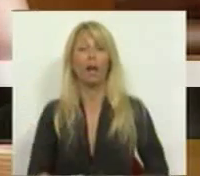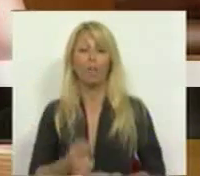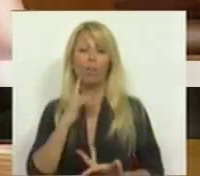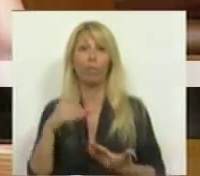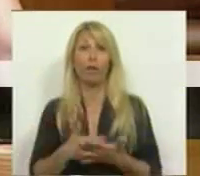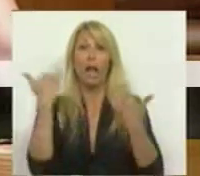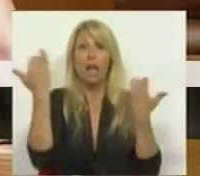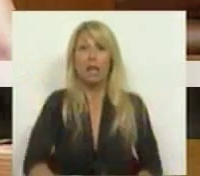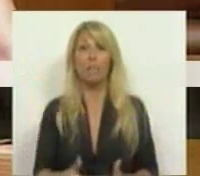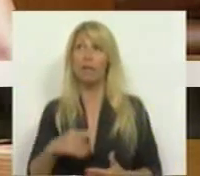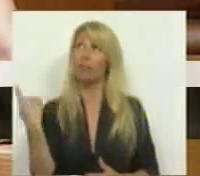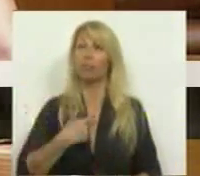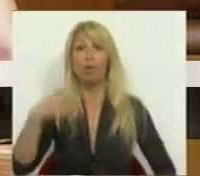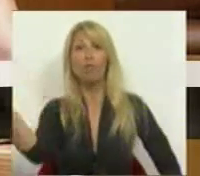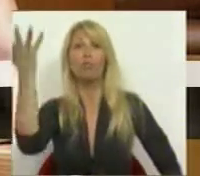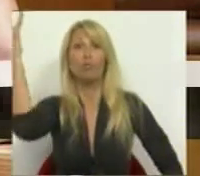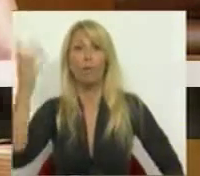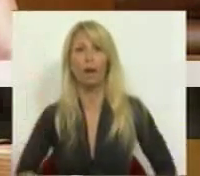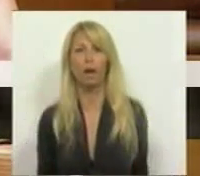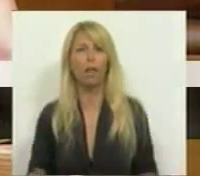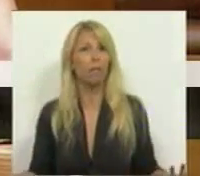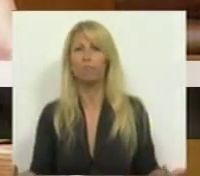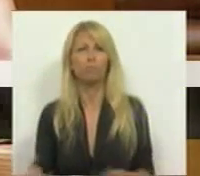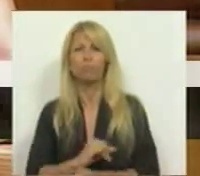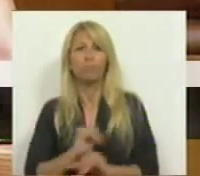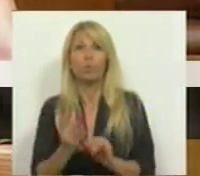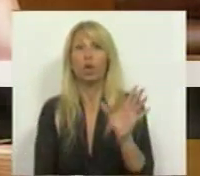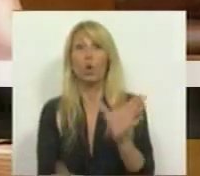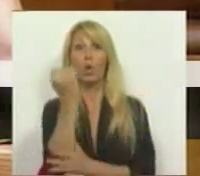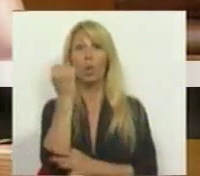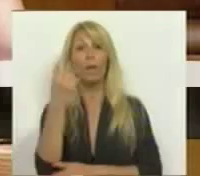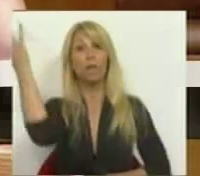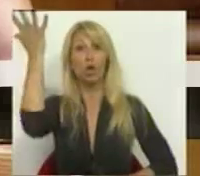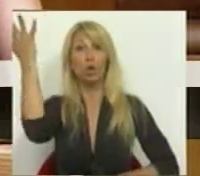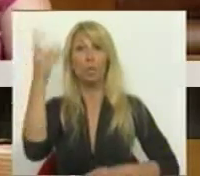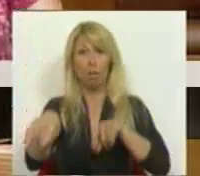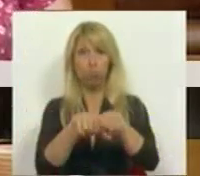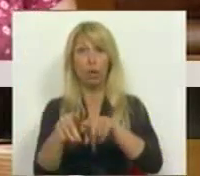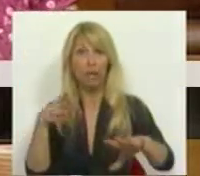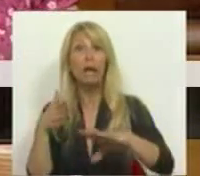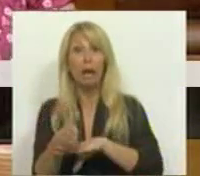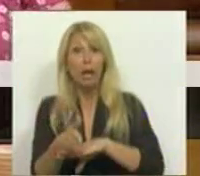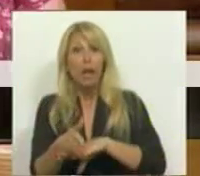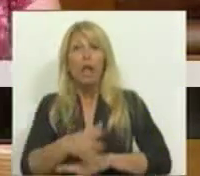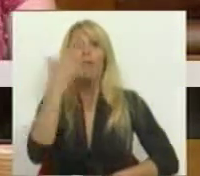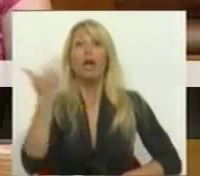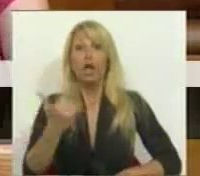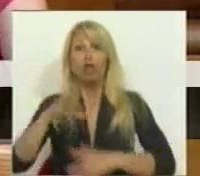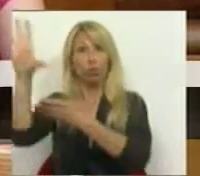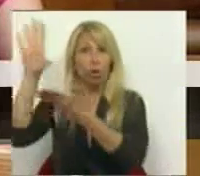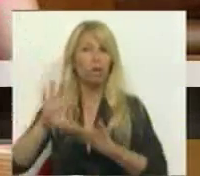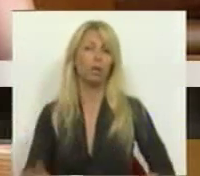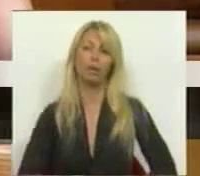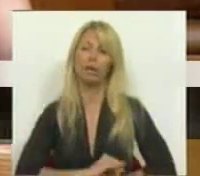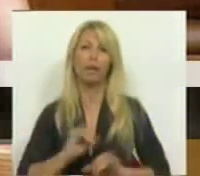soberania. E não há recuperação da soberania política com o segundo resgate. Só há recuperação da